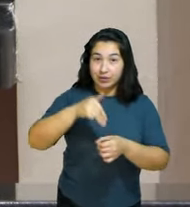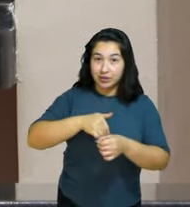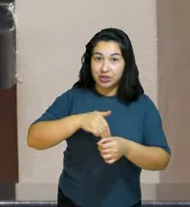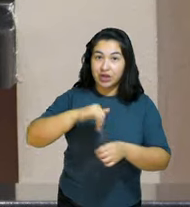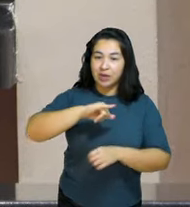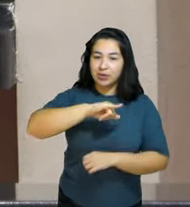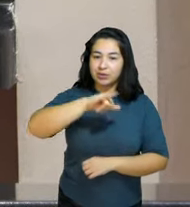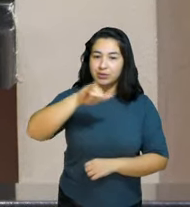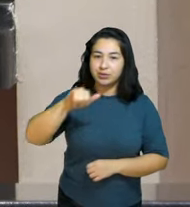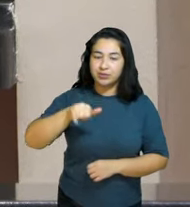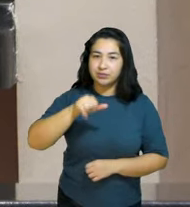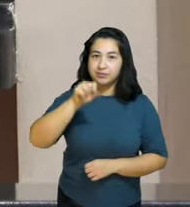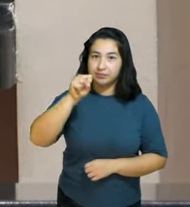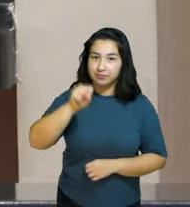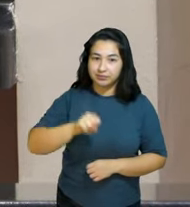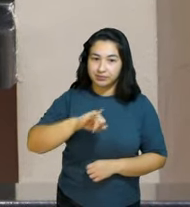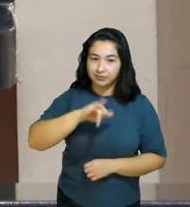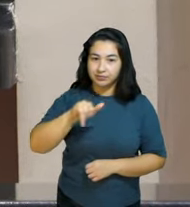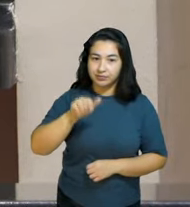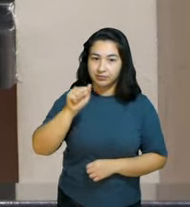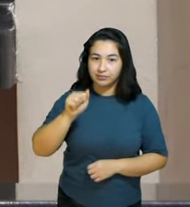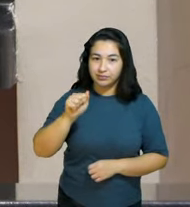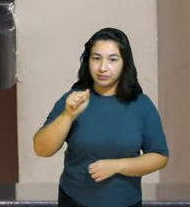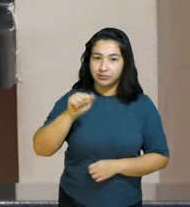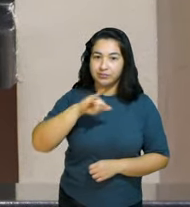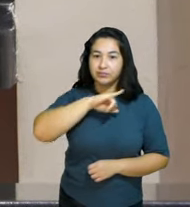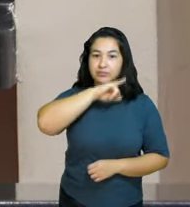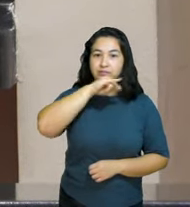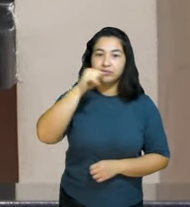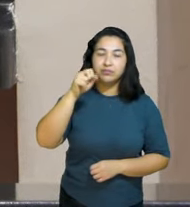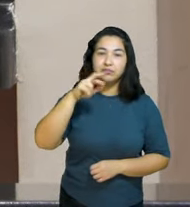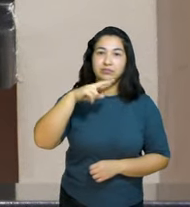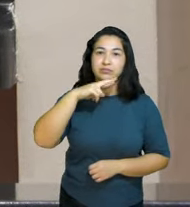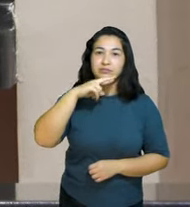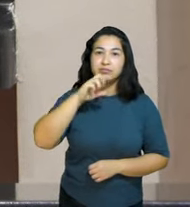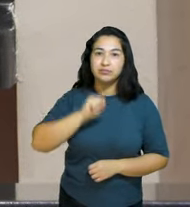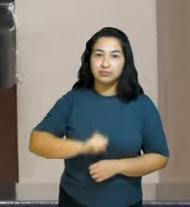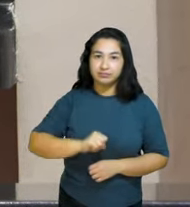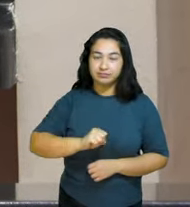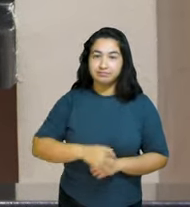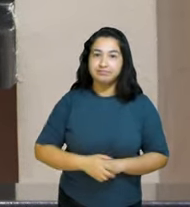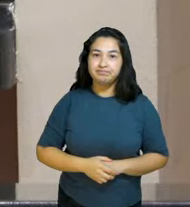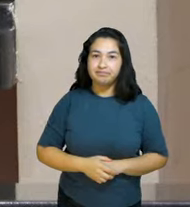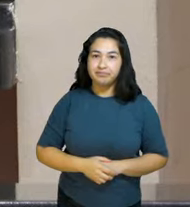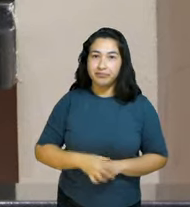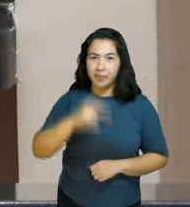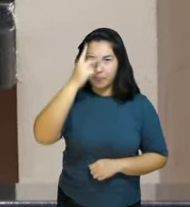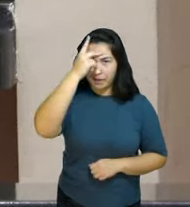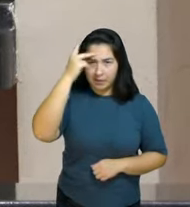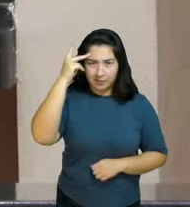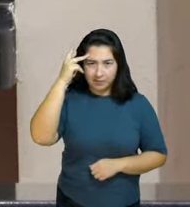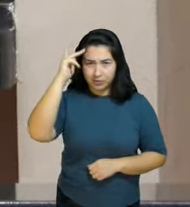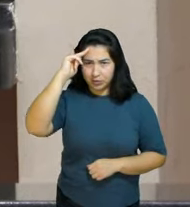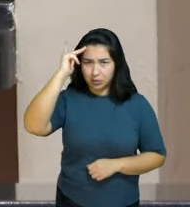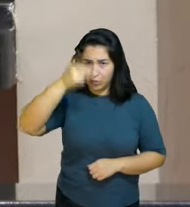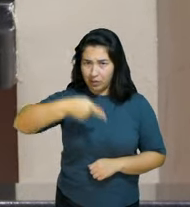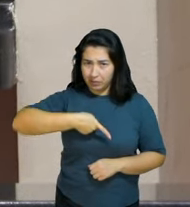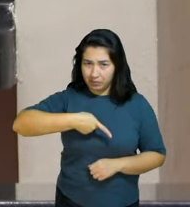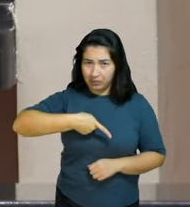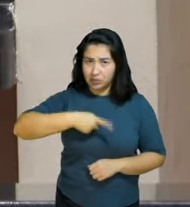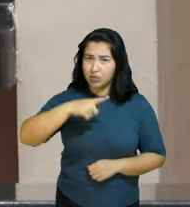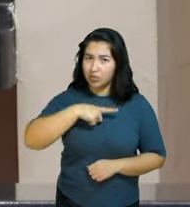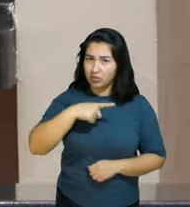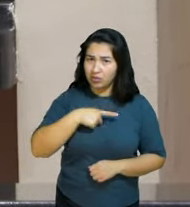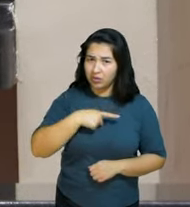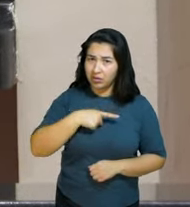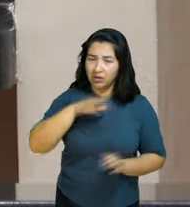aí eu me dirijo ao presidente da Federação Catarinense de Atletismo. Se tem algo pessoal, a gente deixa de lado.